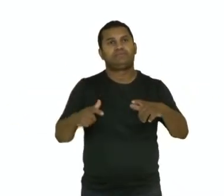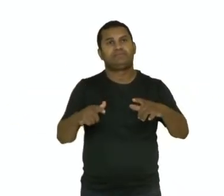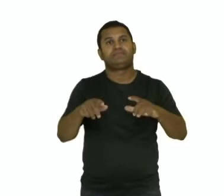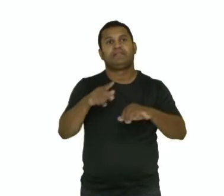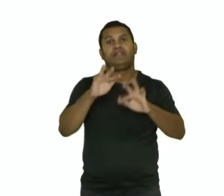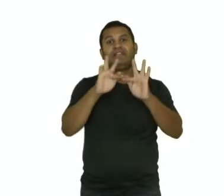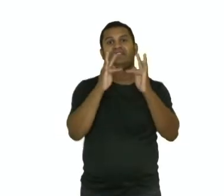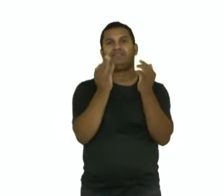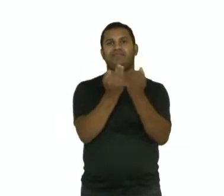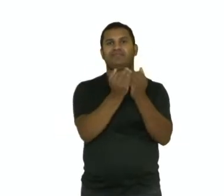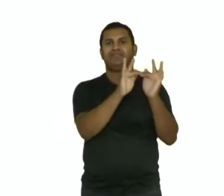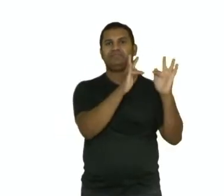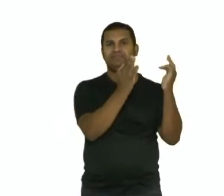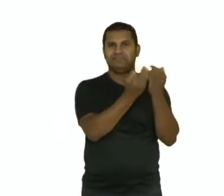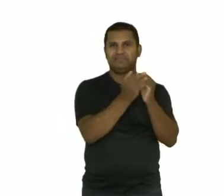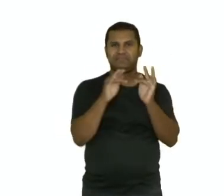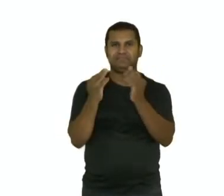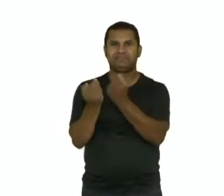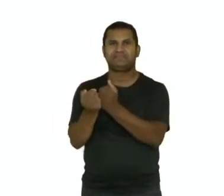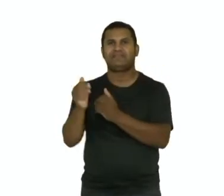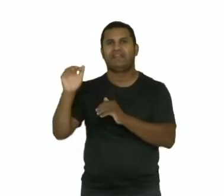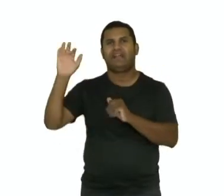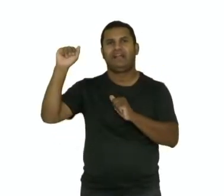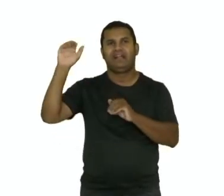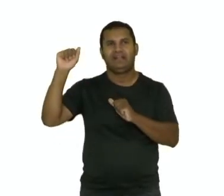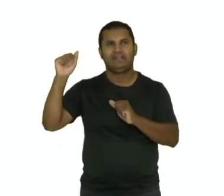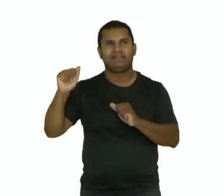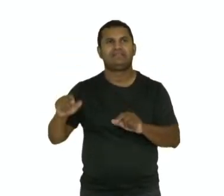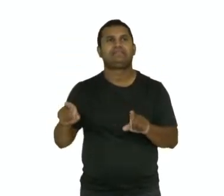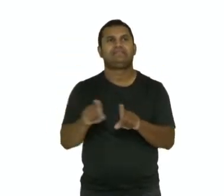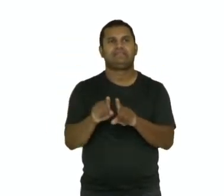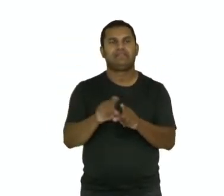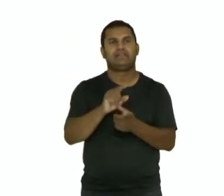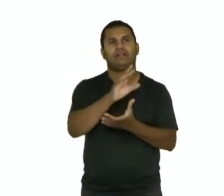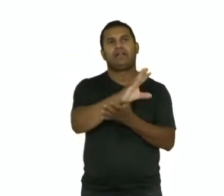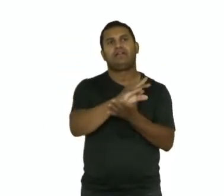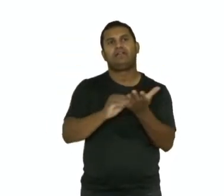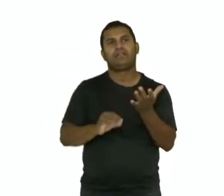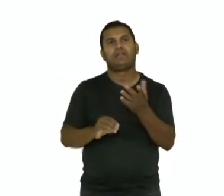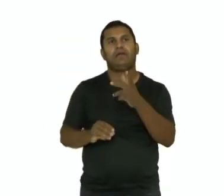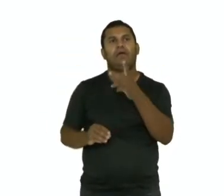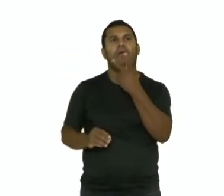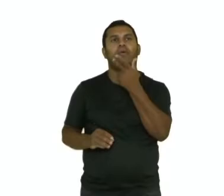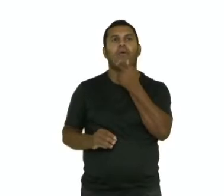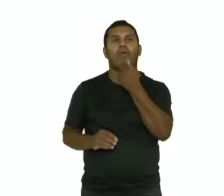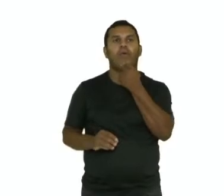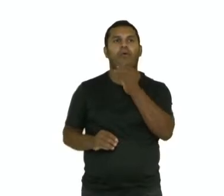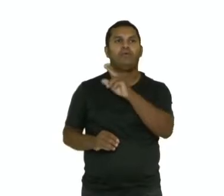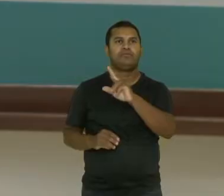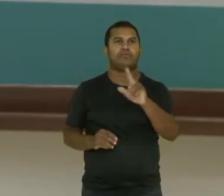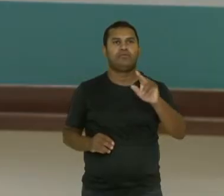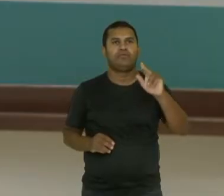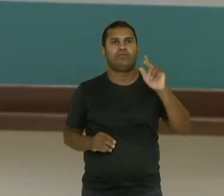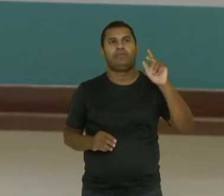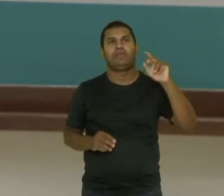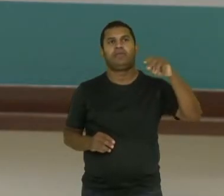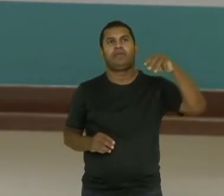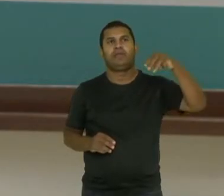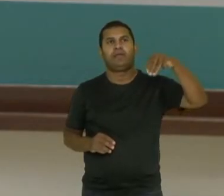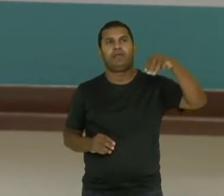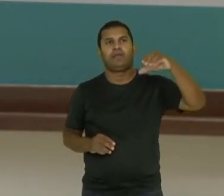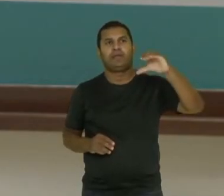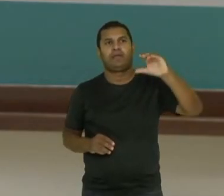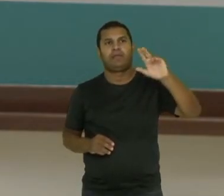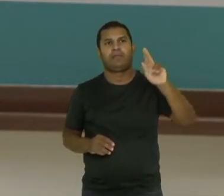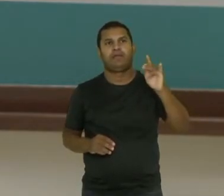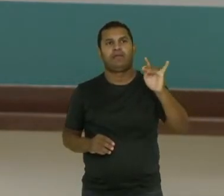música cubana até o início dos anos 60. Então, nós temos mais duas imagens, né? Uma imagem de como ela pode ser dançada de uma